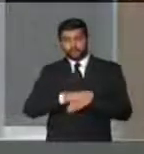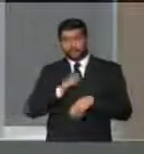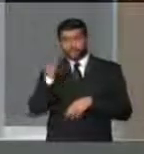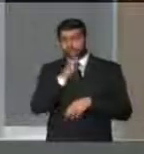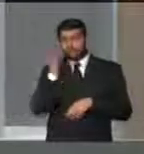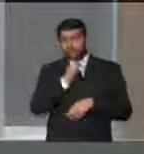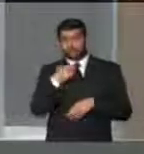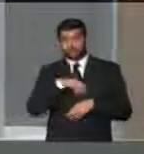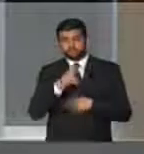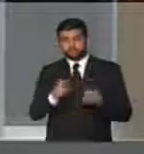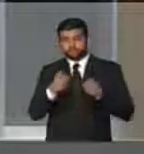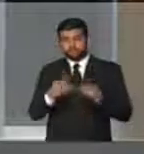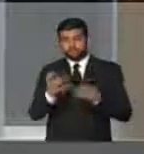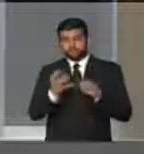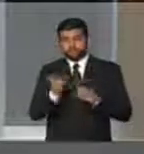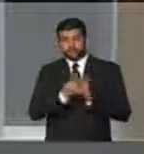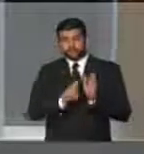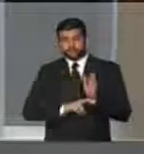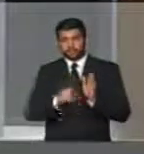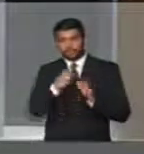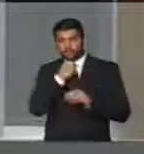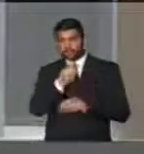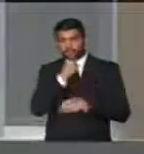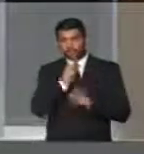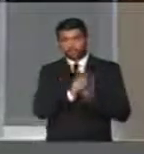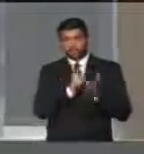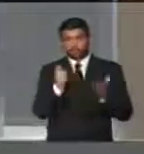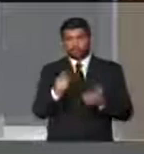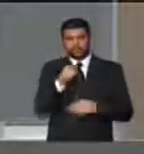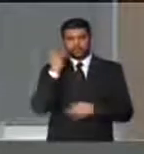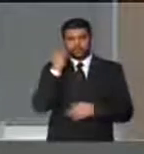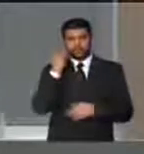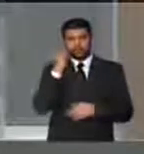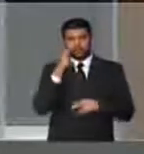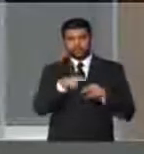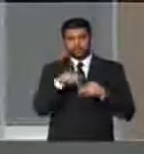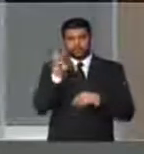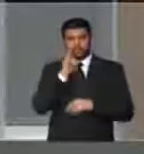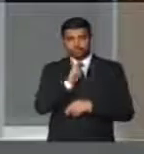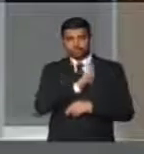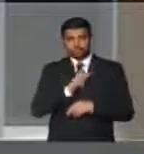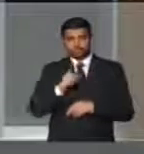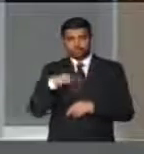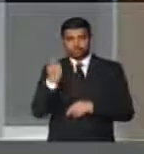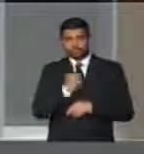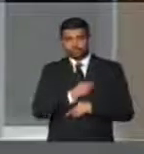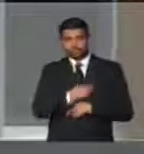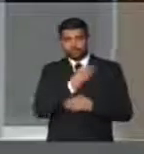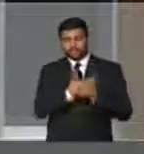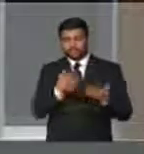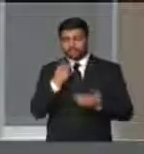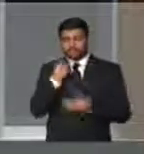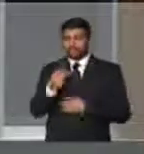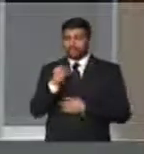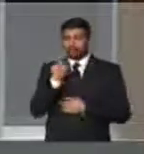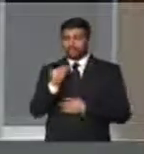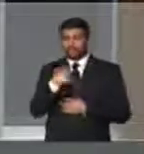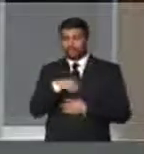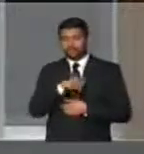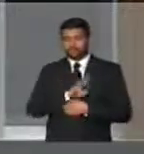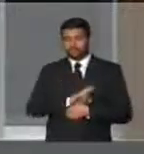parece querer o relator em entrevista na Folha de São Paulo. Por isso, senhor presidente, Nós estamos aqui para dizer o seguinte: